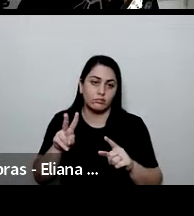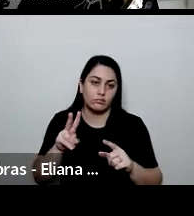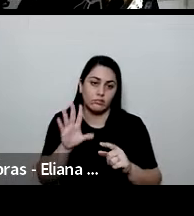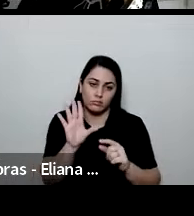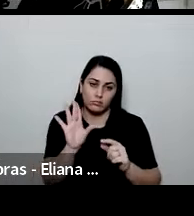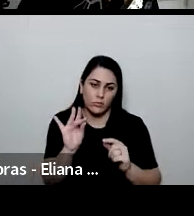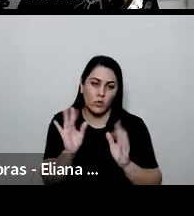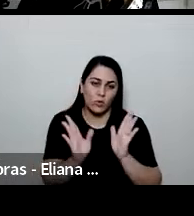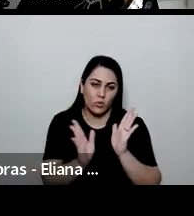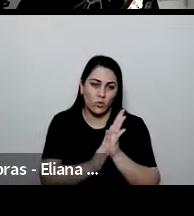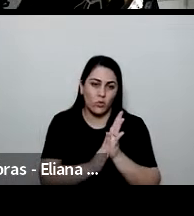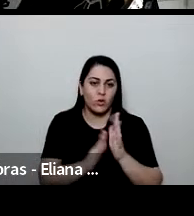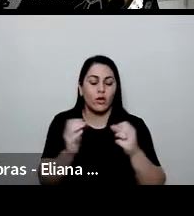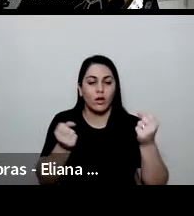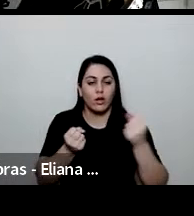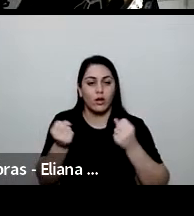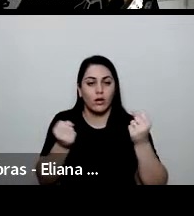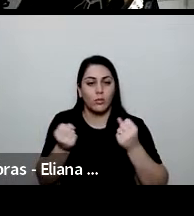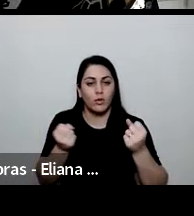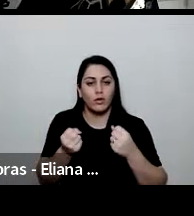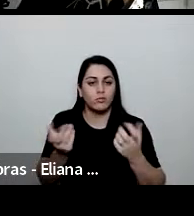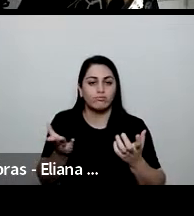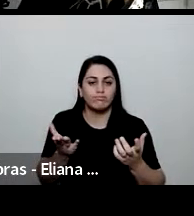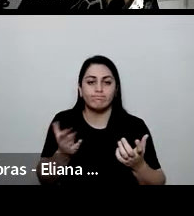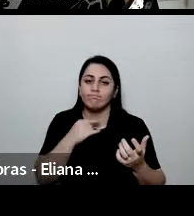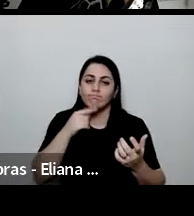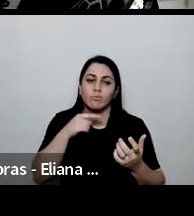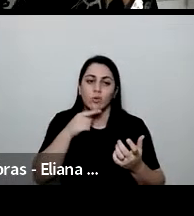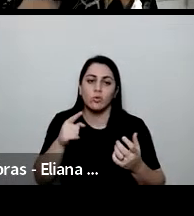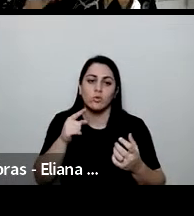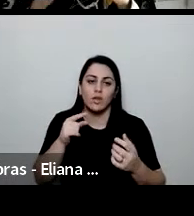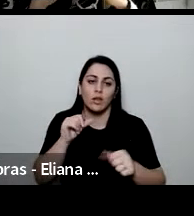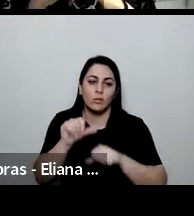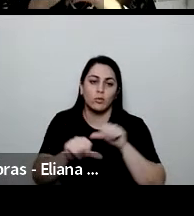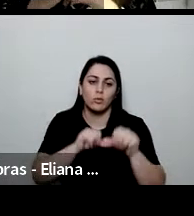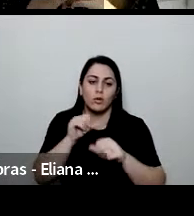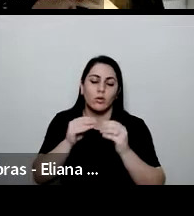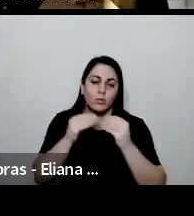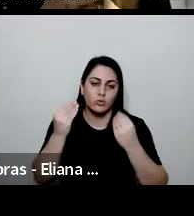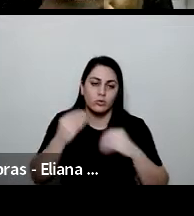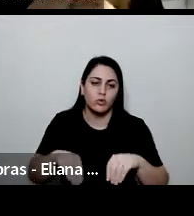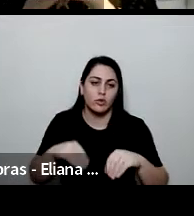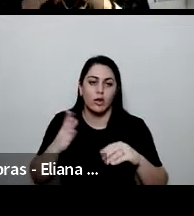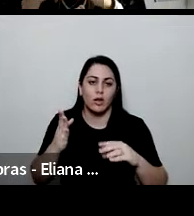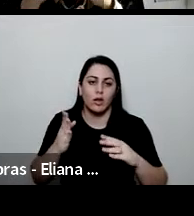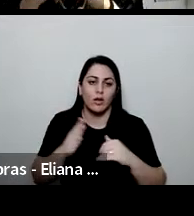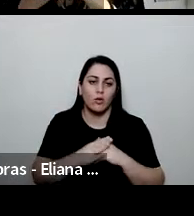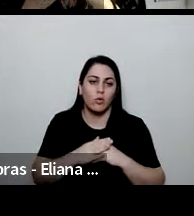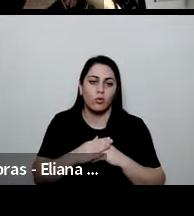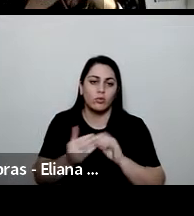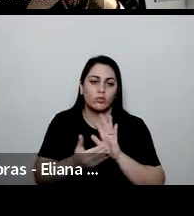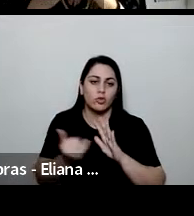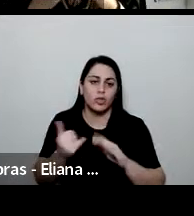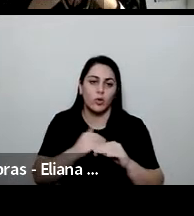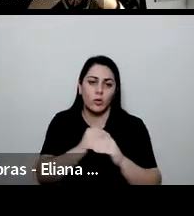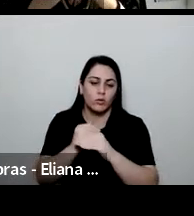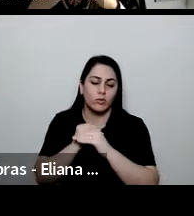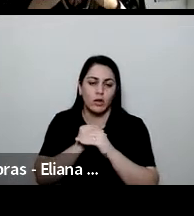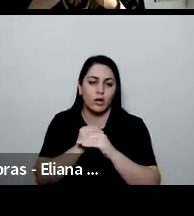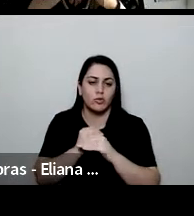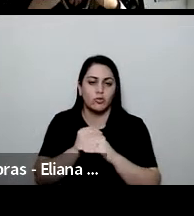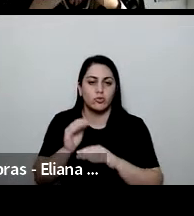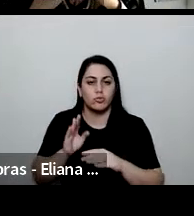em questão não seria suficiente para causar Impacto a ponto de ocasionar desigualdade de oportunidades entre os Correios